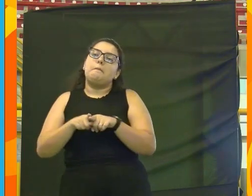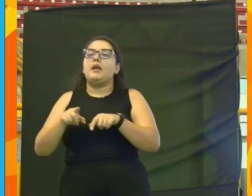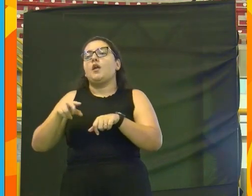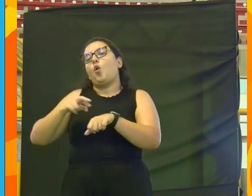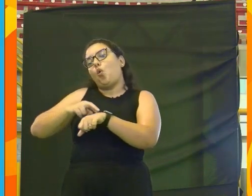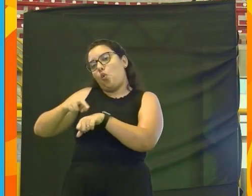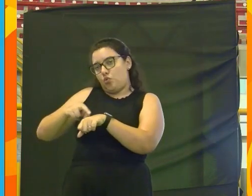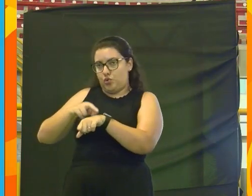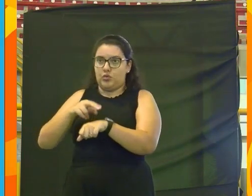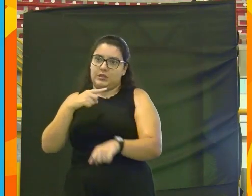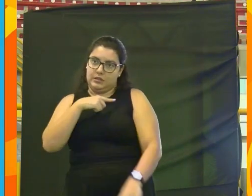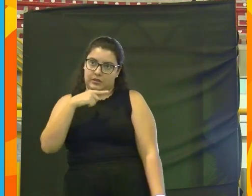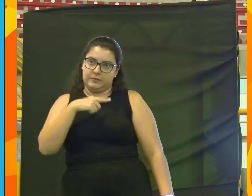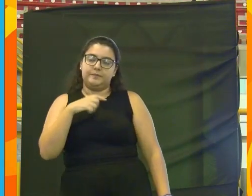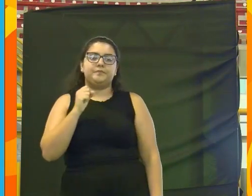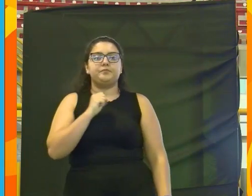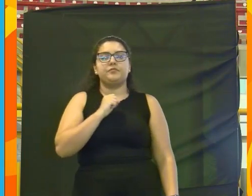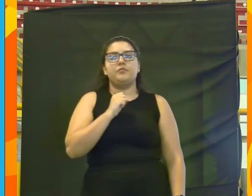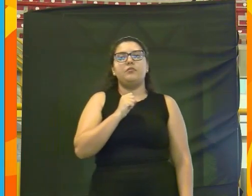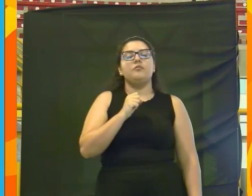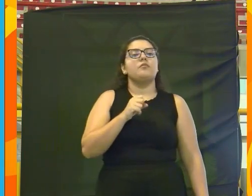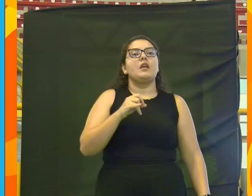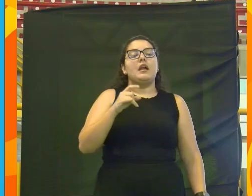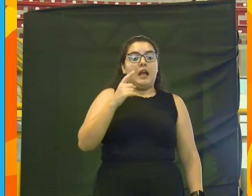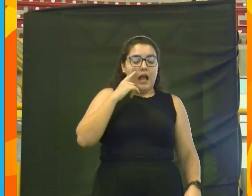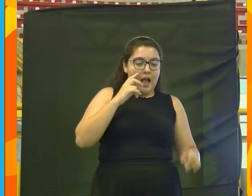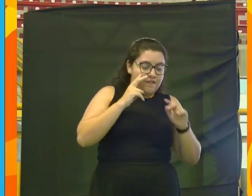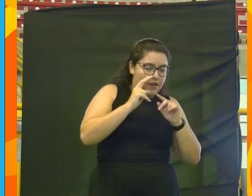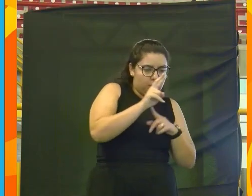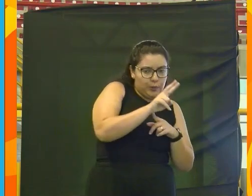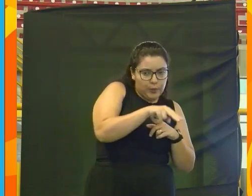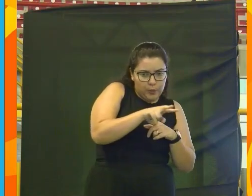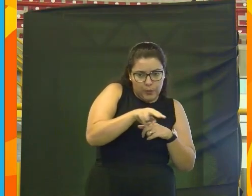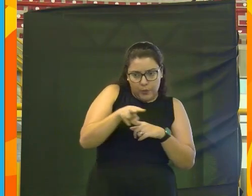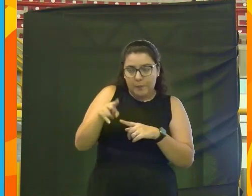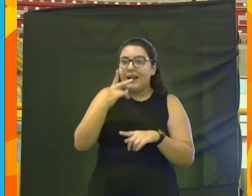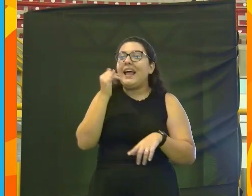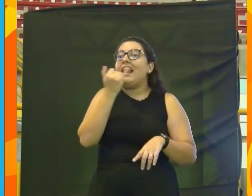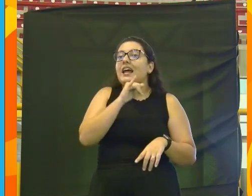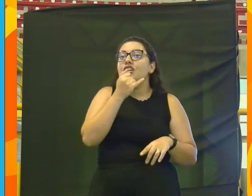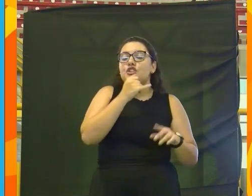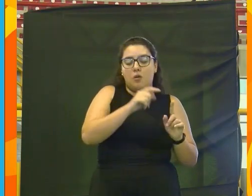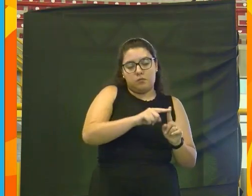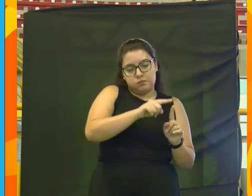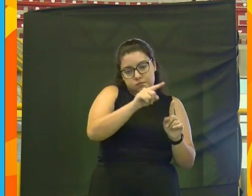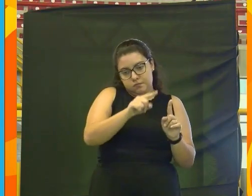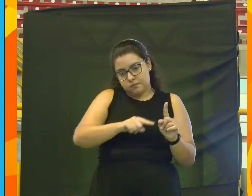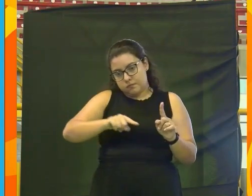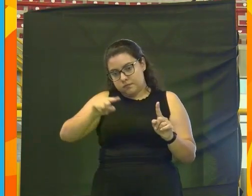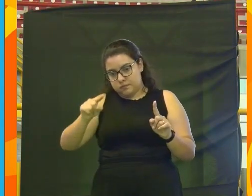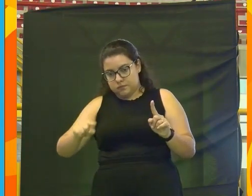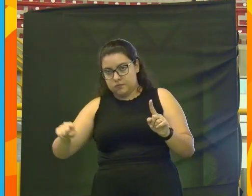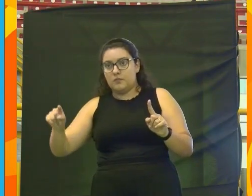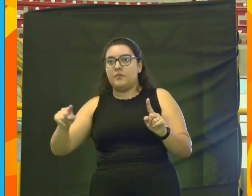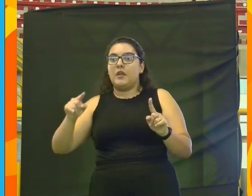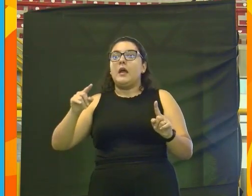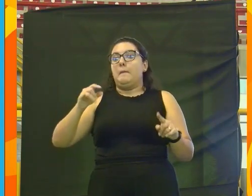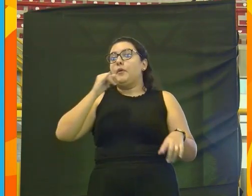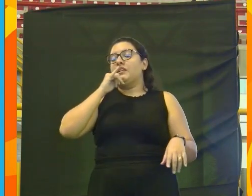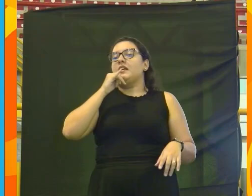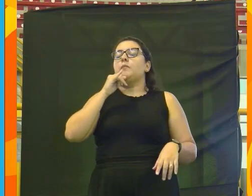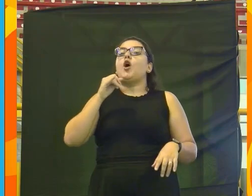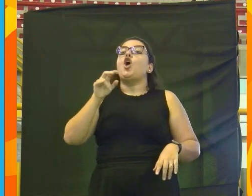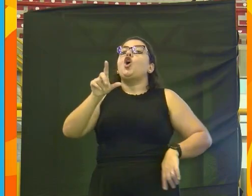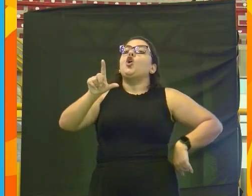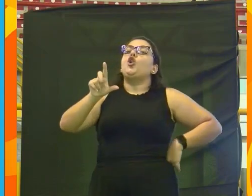você lembrar aí na tua mente das ondas eletromagnéticas, que a luz visível vai do vermelho ao